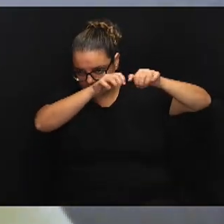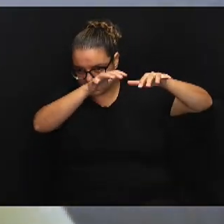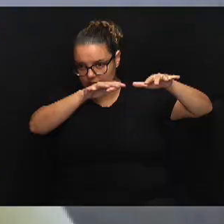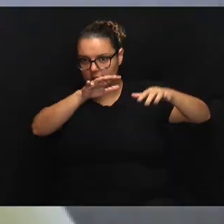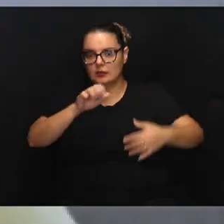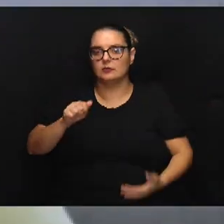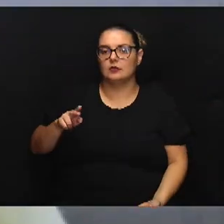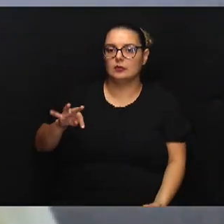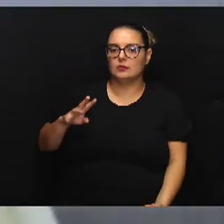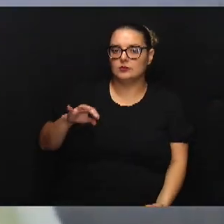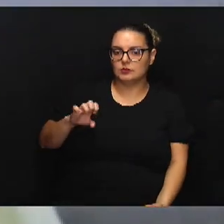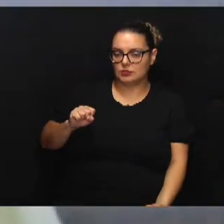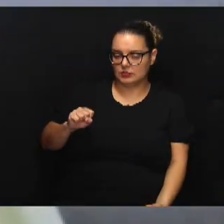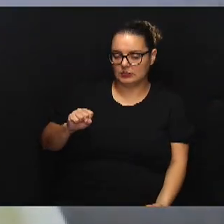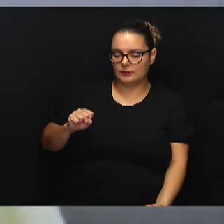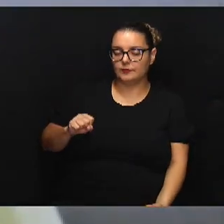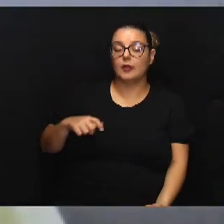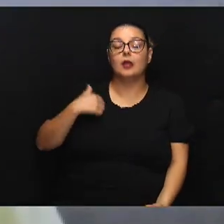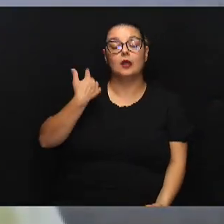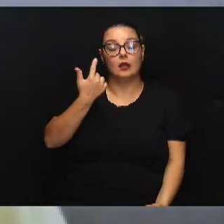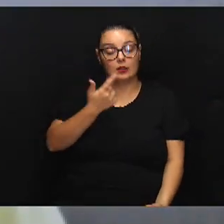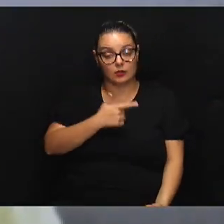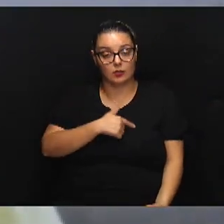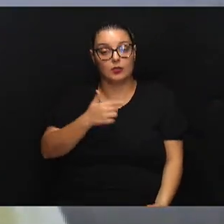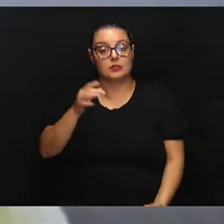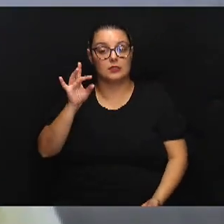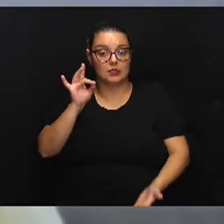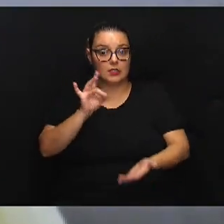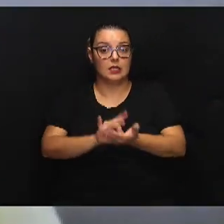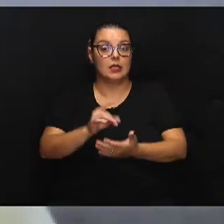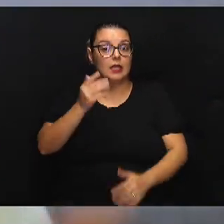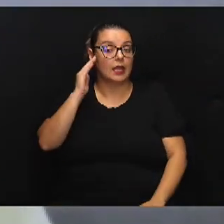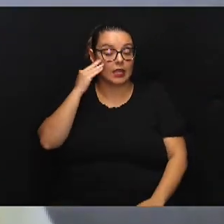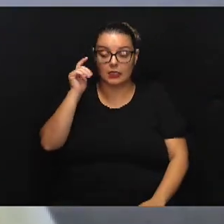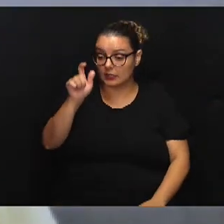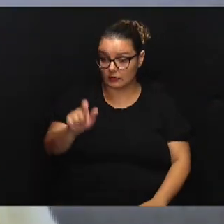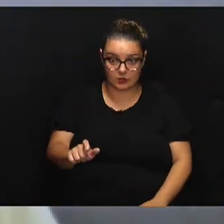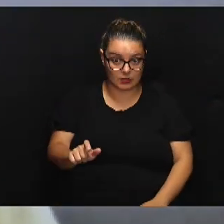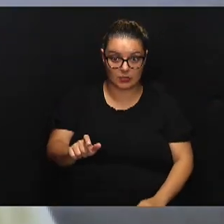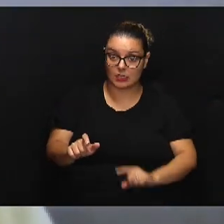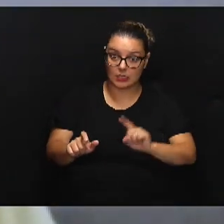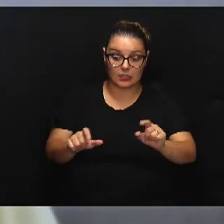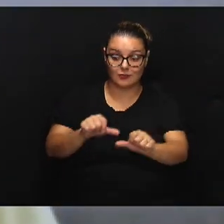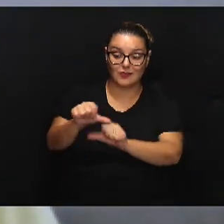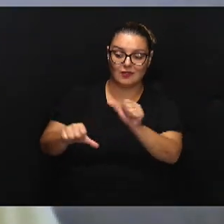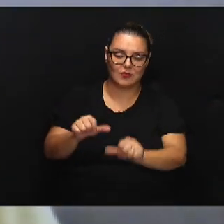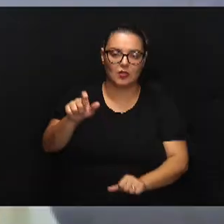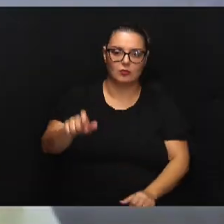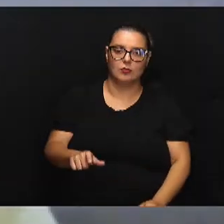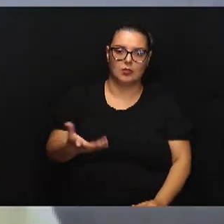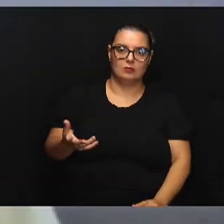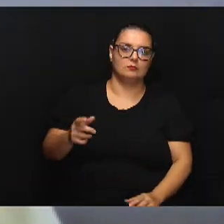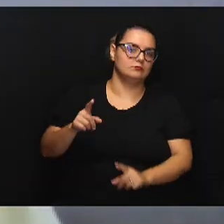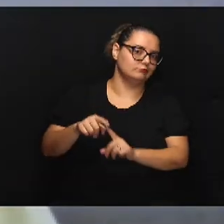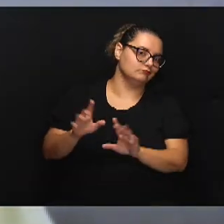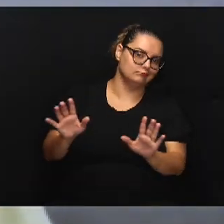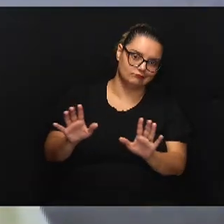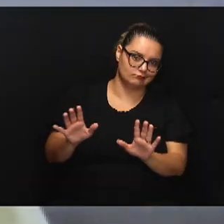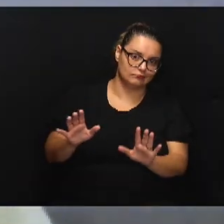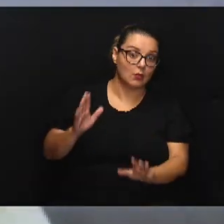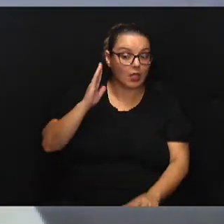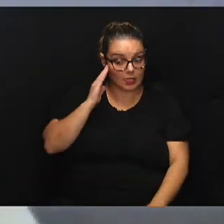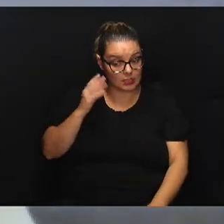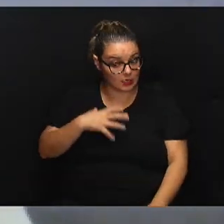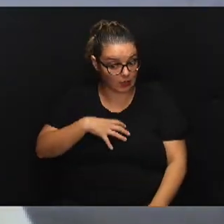responsabilidade. Educação é entender o outro como ele é, e não tentar transformar ele numa pessoa típica, é entender como ele